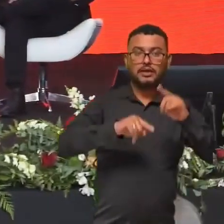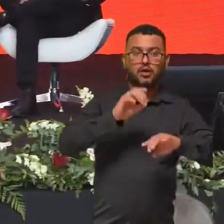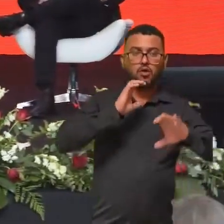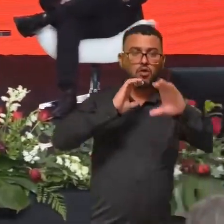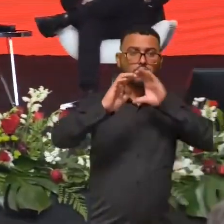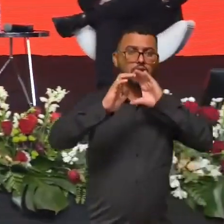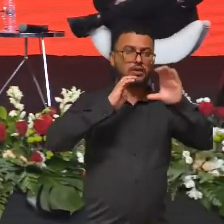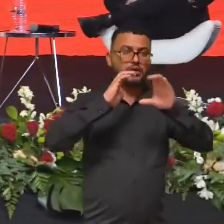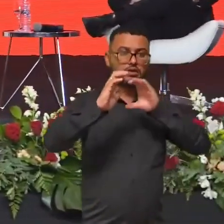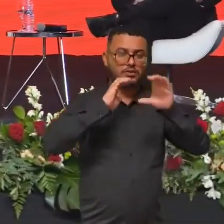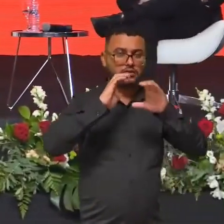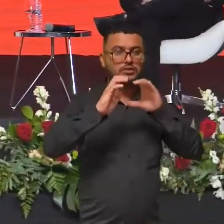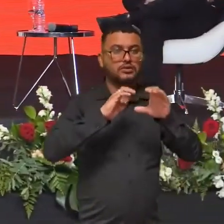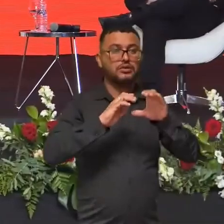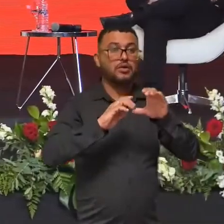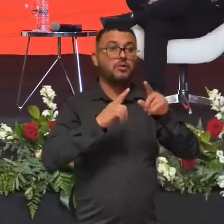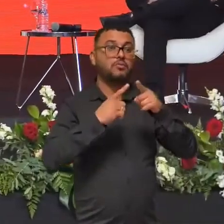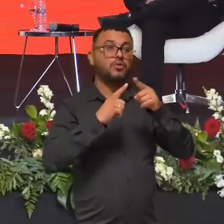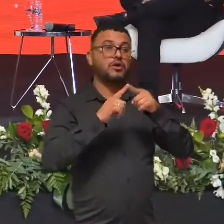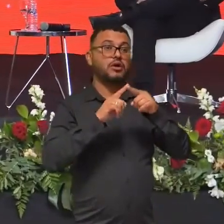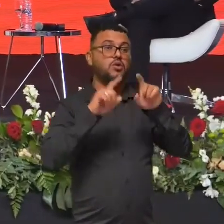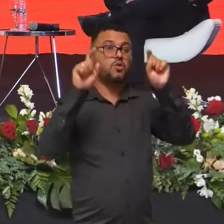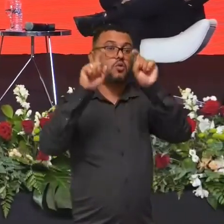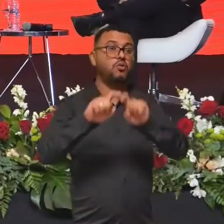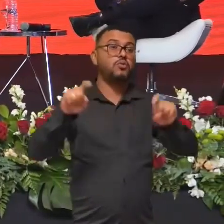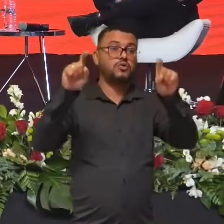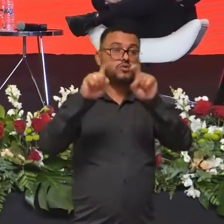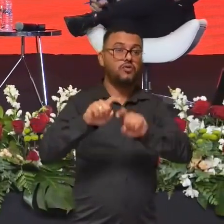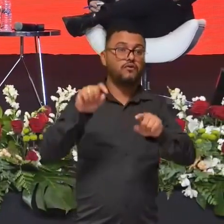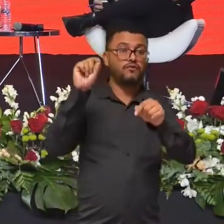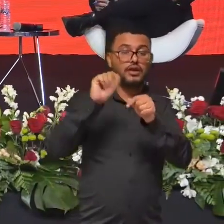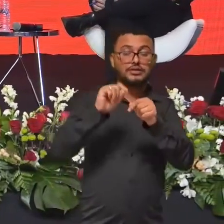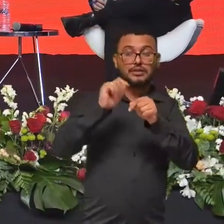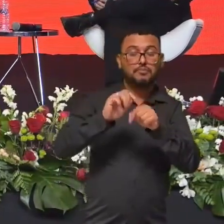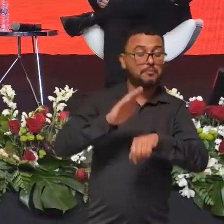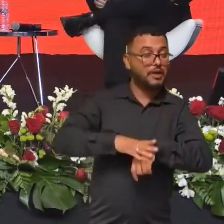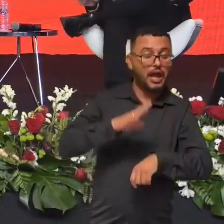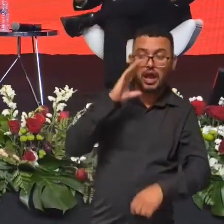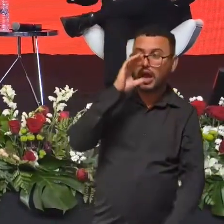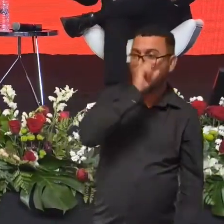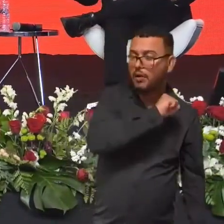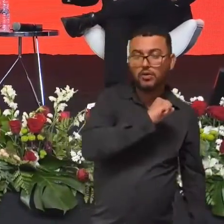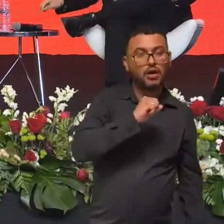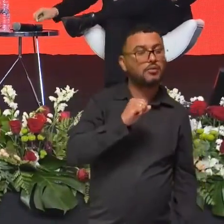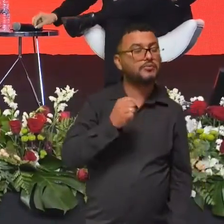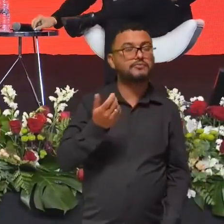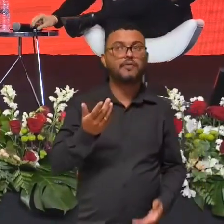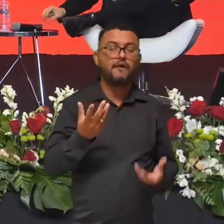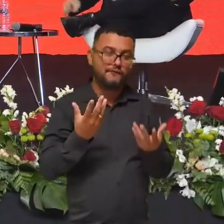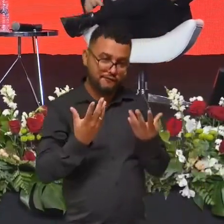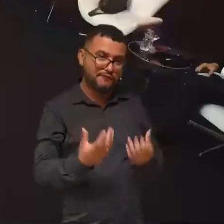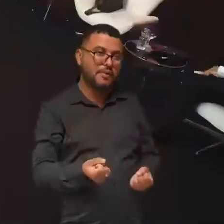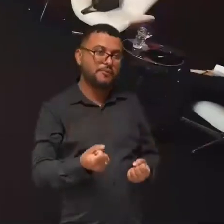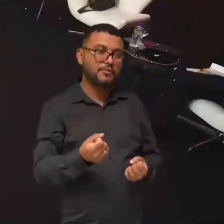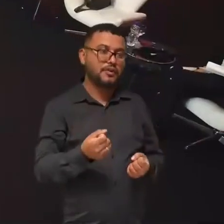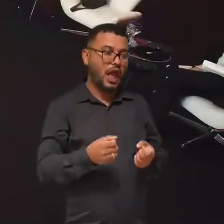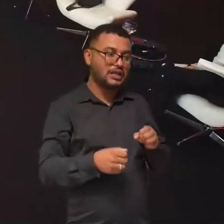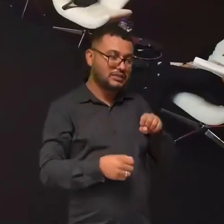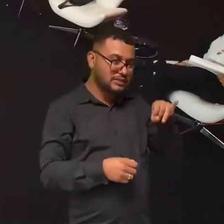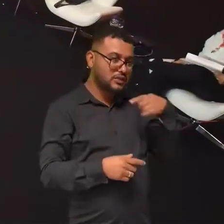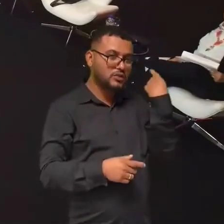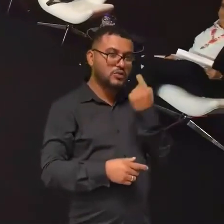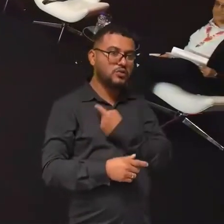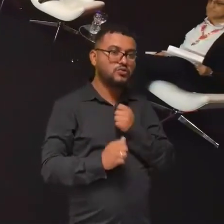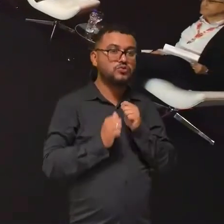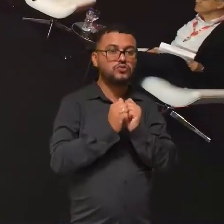máquina vai fazer tudo isso e muito mais, com muito mais rapidez do que todos nós, se nós não ensinarmos